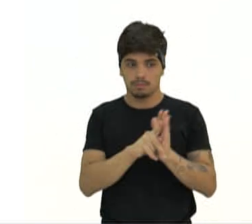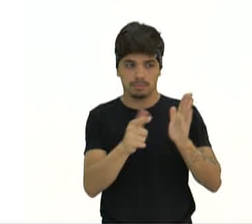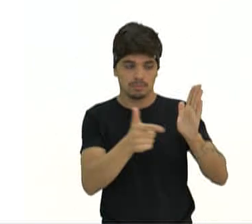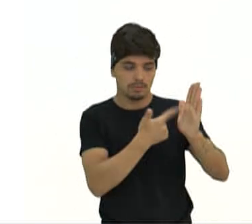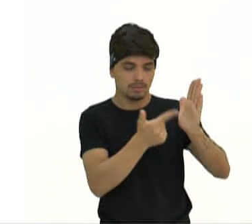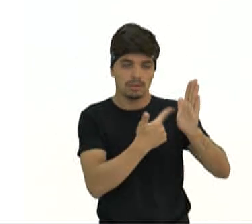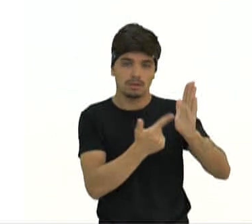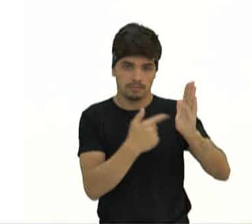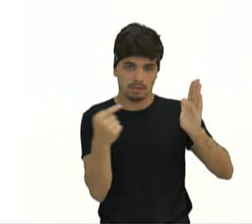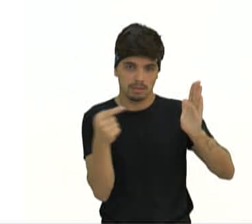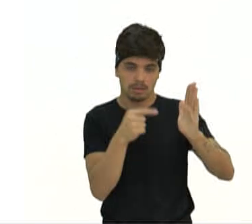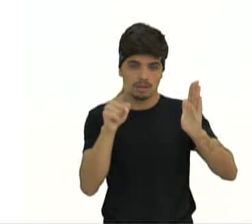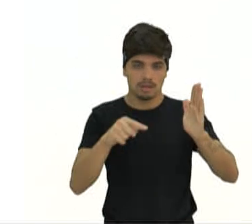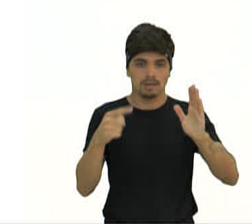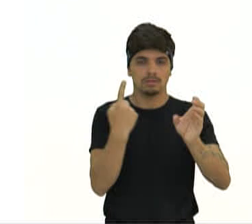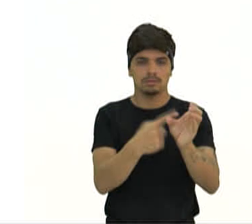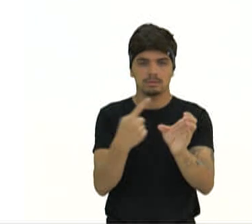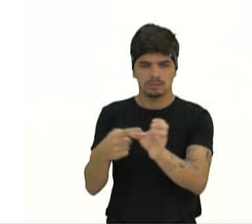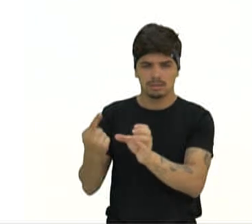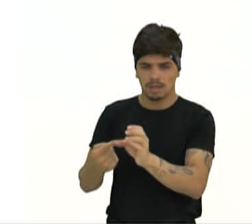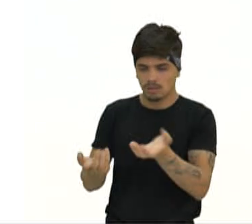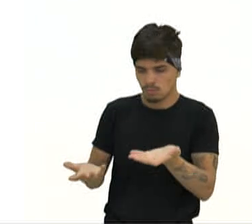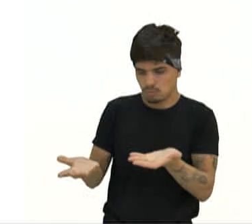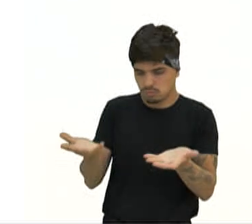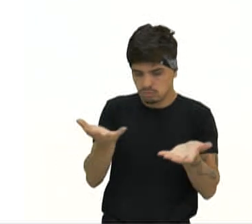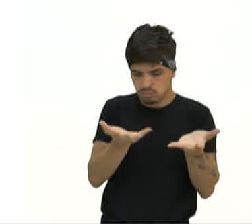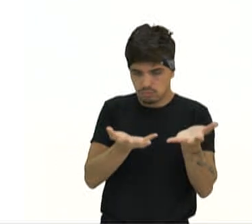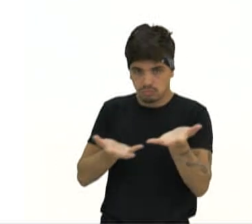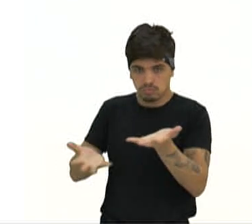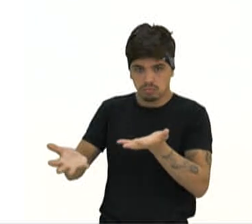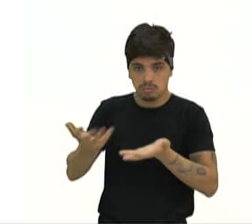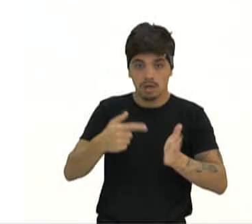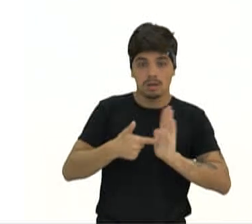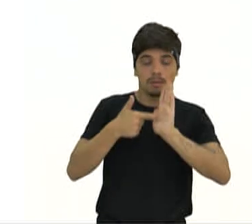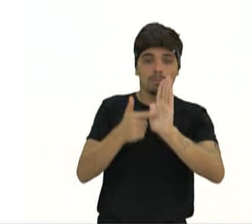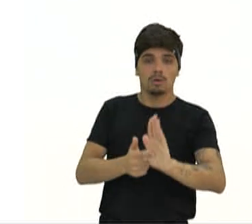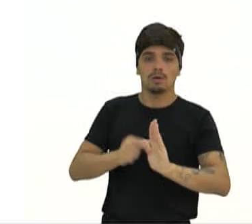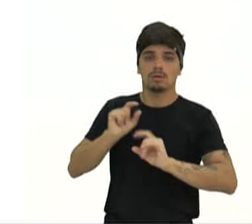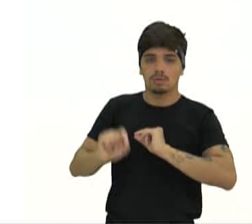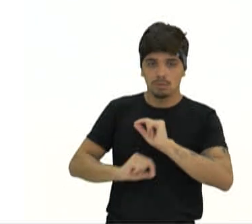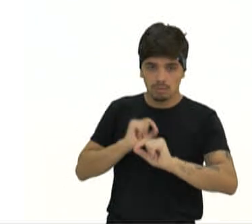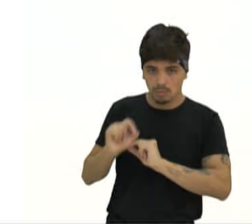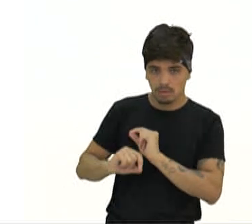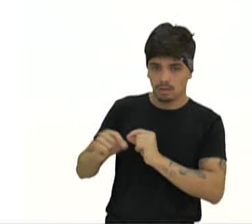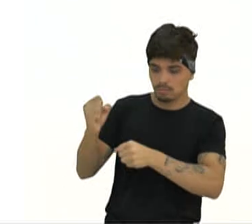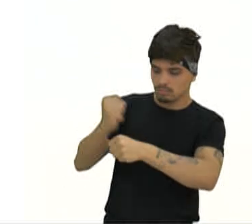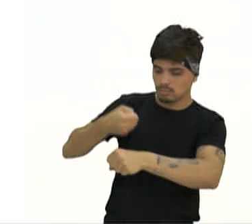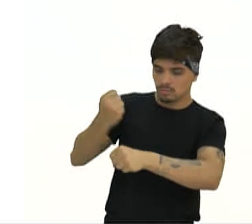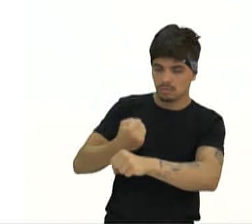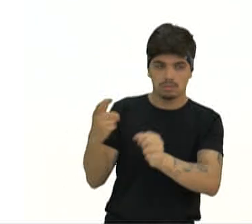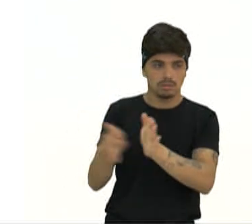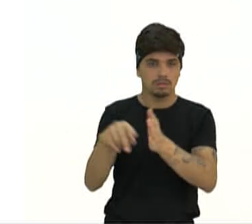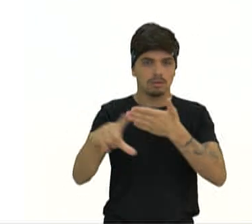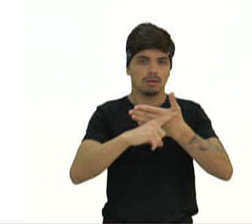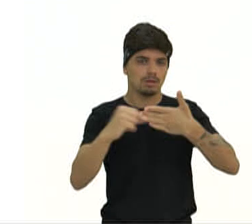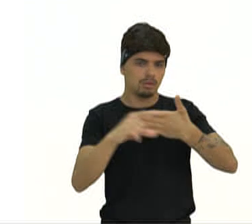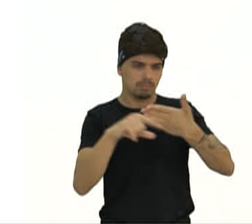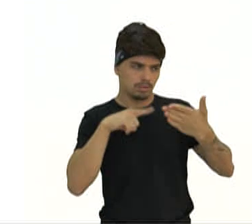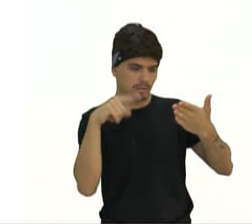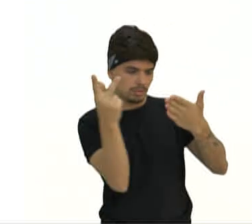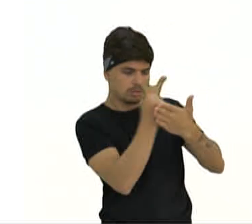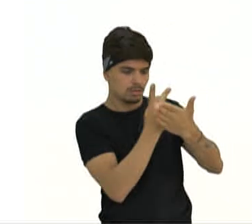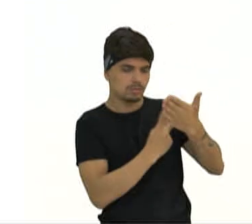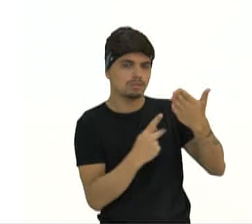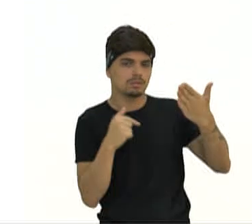livro dou a Charlie que era cidades flutuantes e aqui se mostra uma obra desse autor ele desenhou